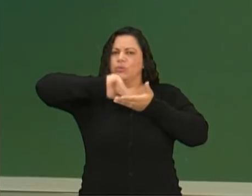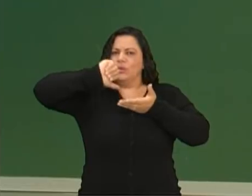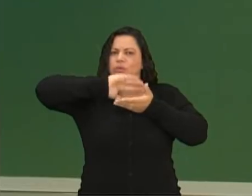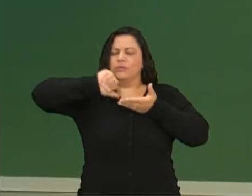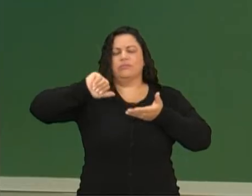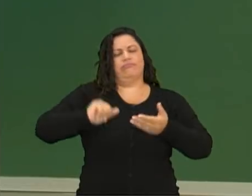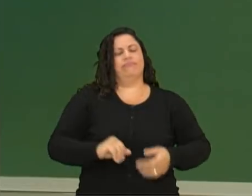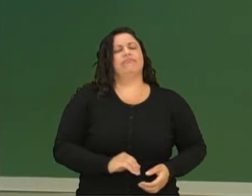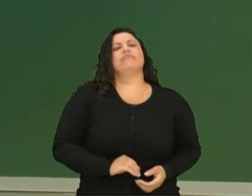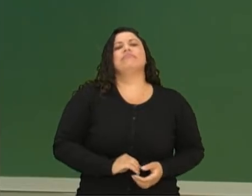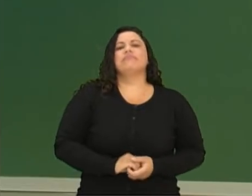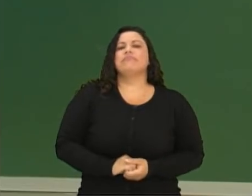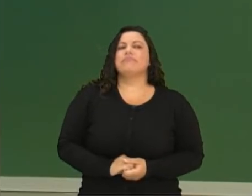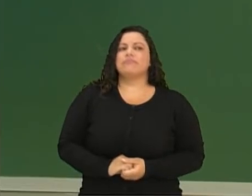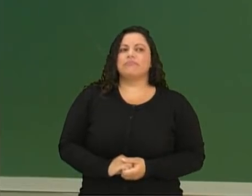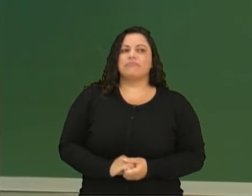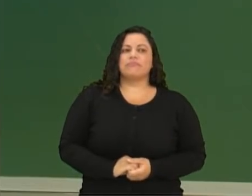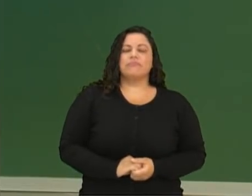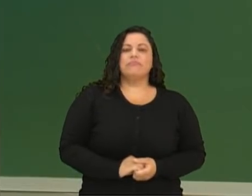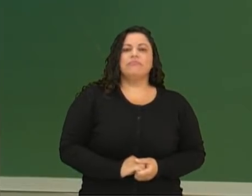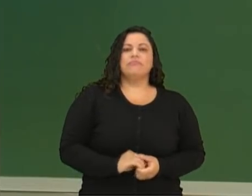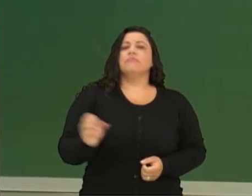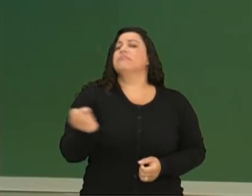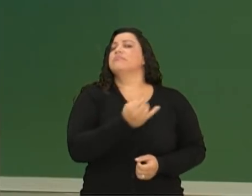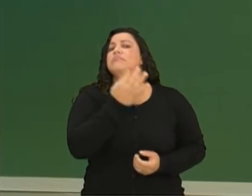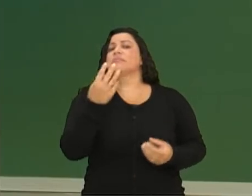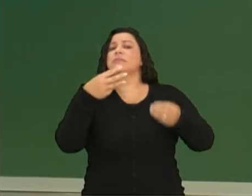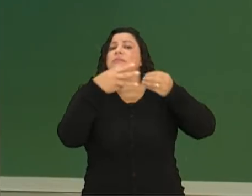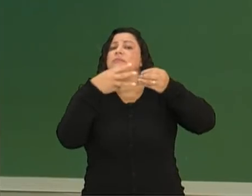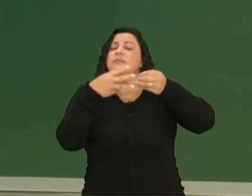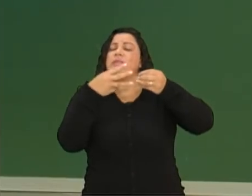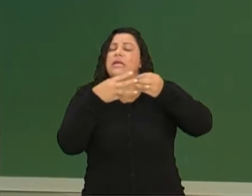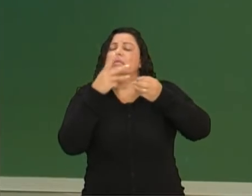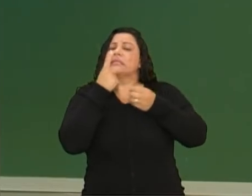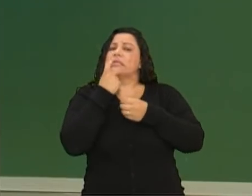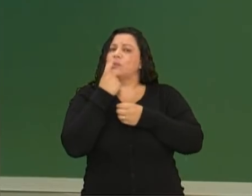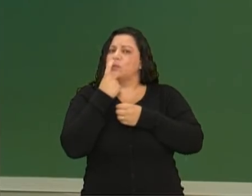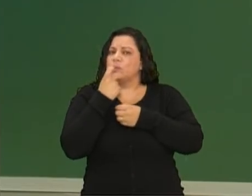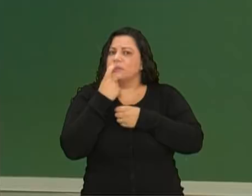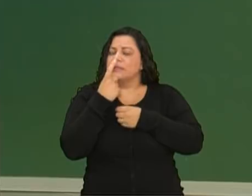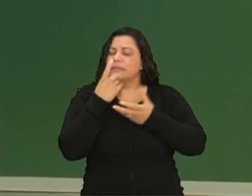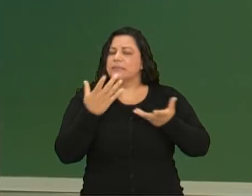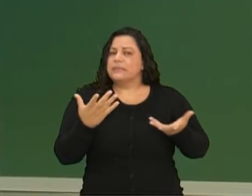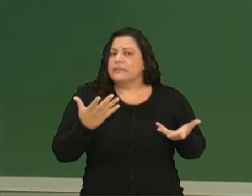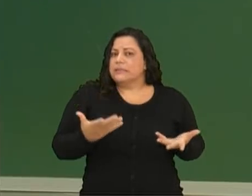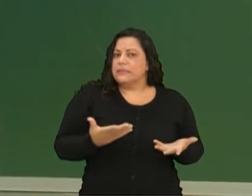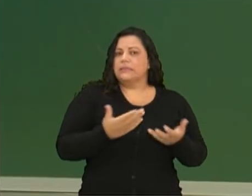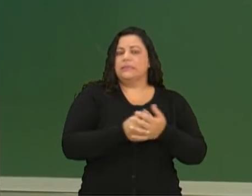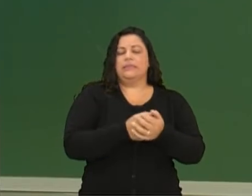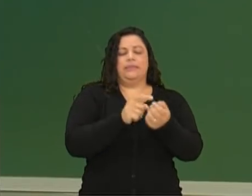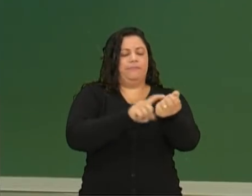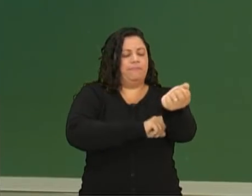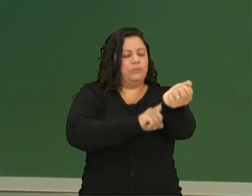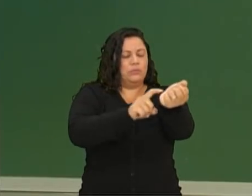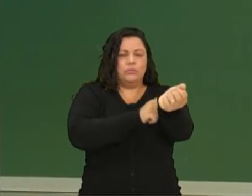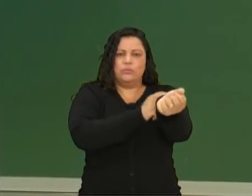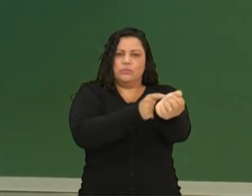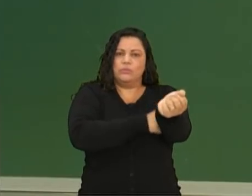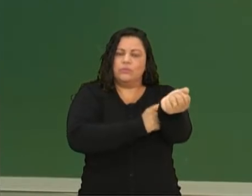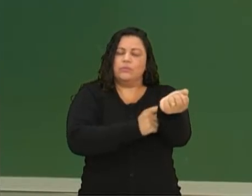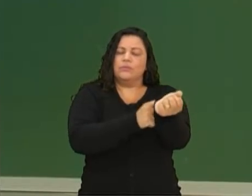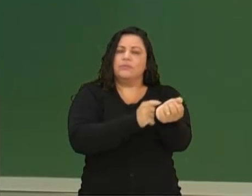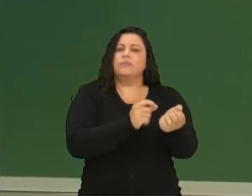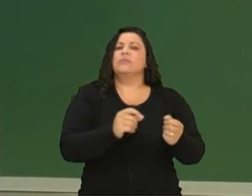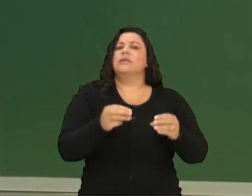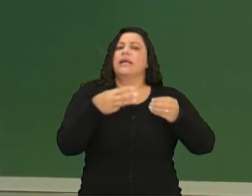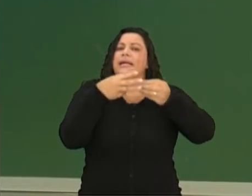organismo. Quanto às células do sangue, as células sanguíneas, elas são produzidas